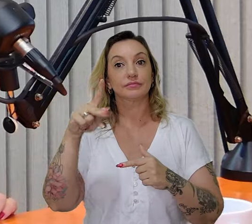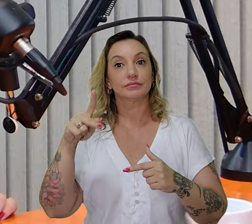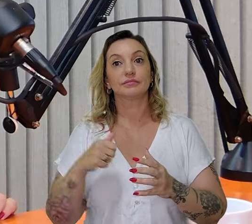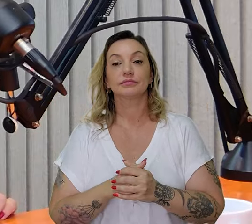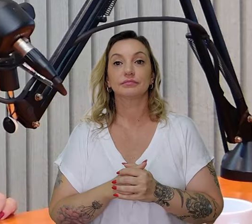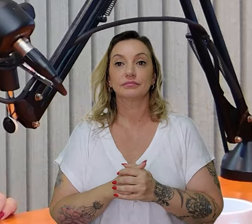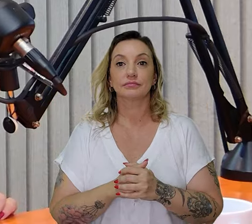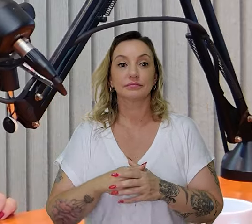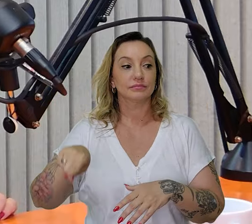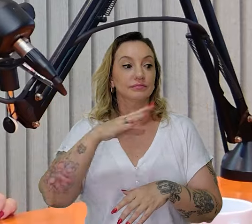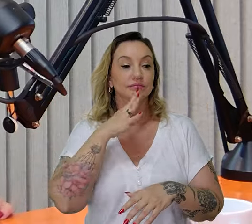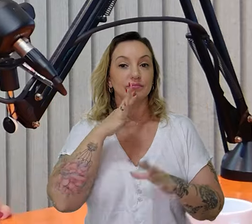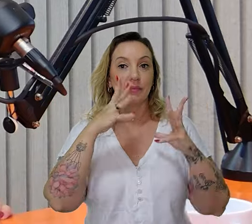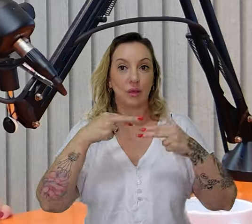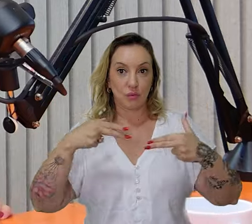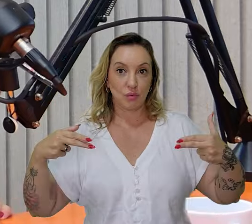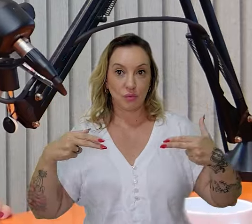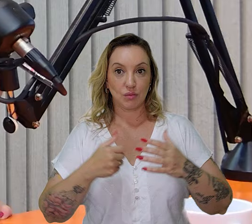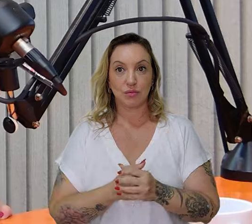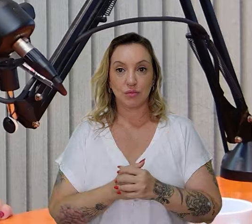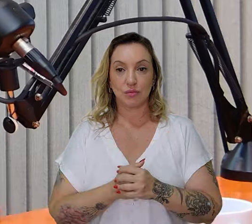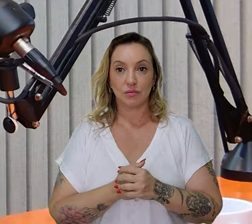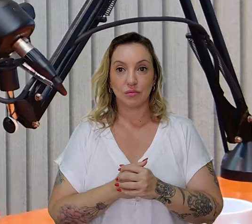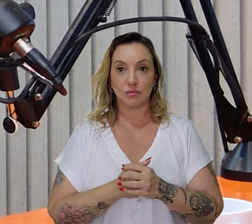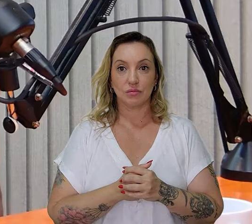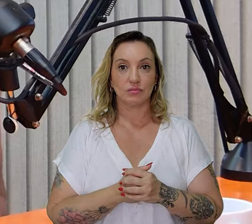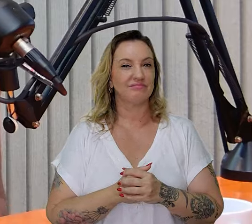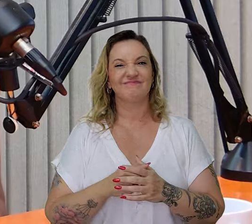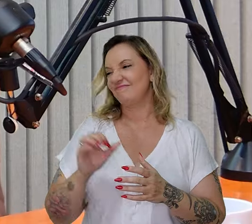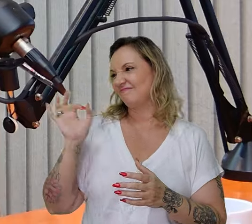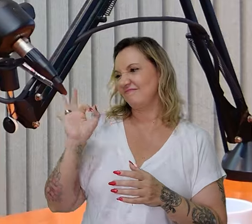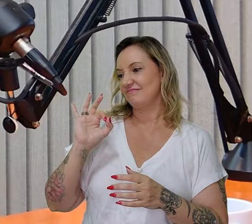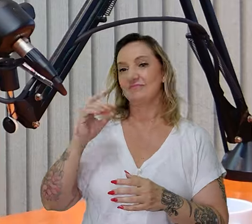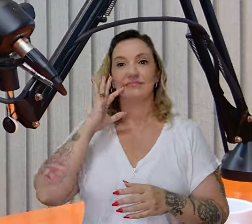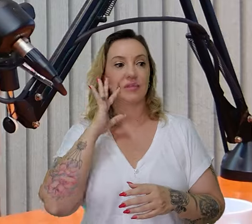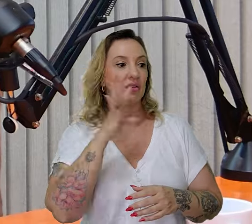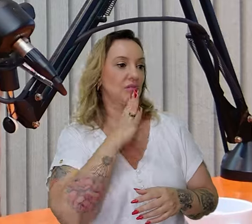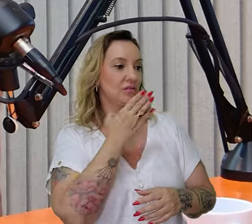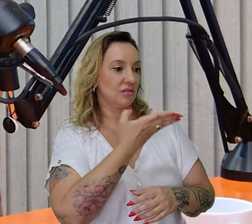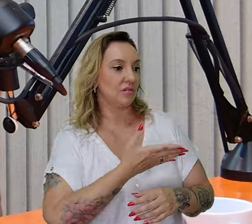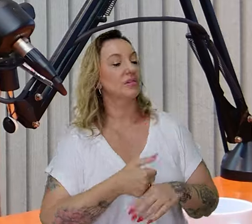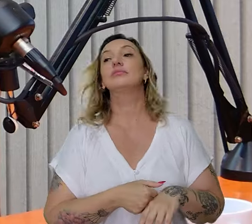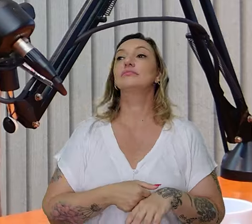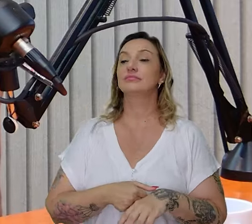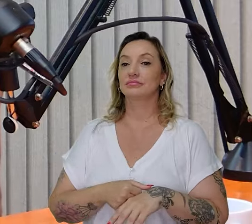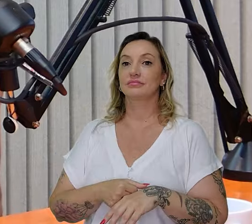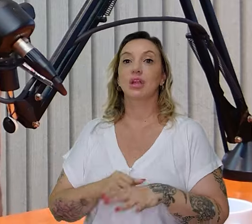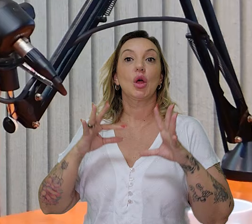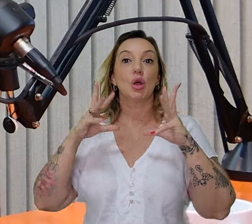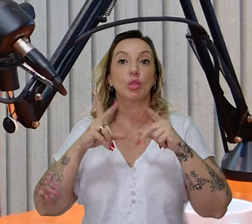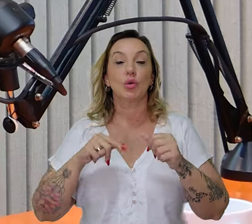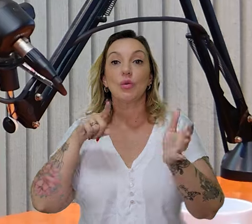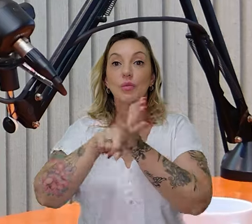isso Hum E eles não imagina a gente não conhecia você acha que eles vão conhecer todas as perguntas que eu fazia na